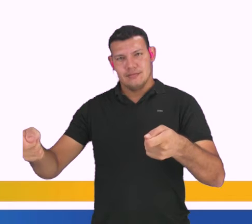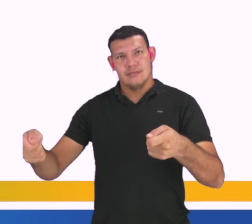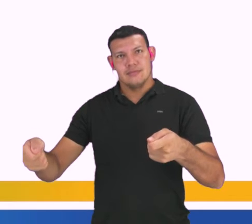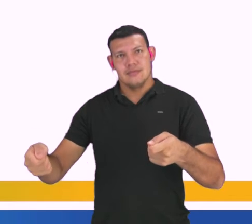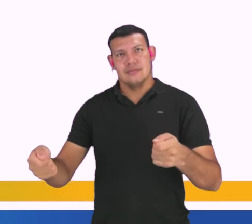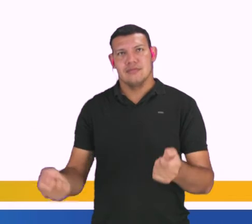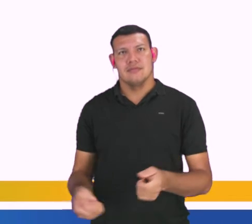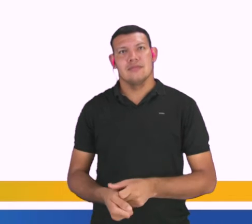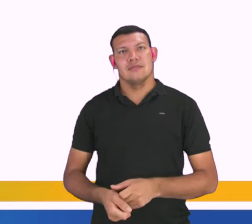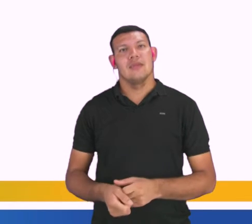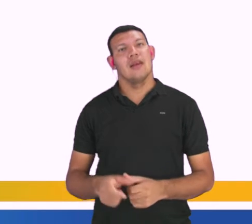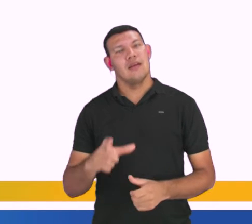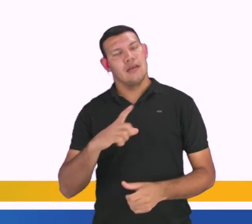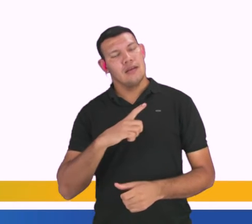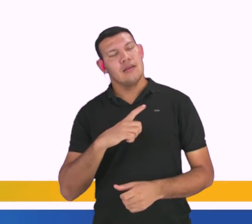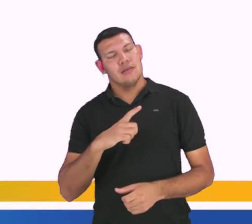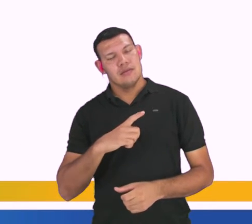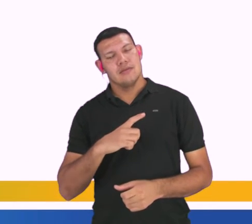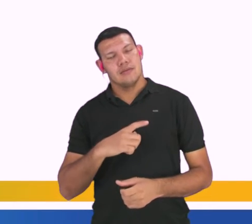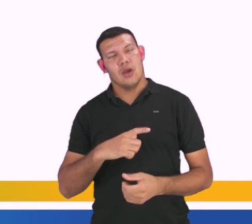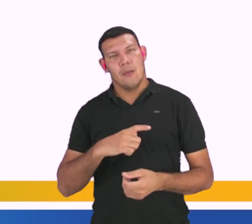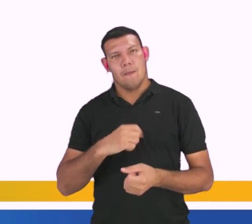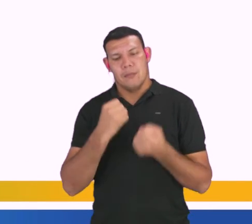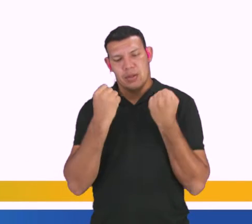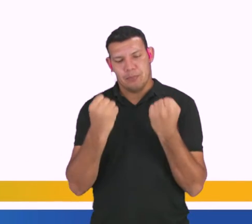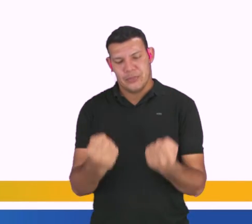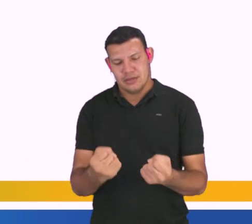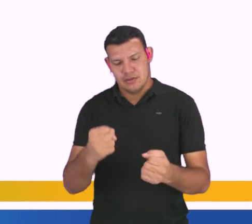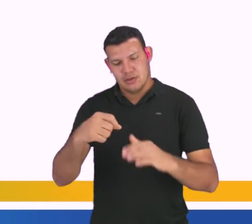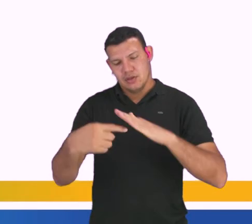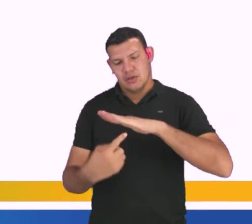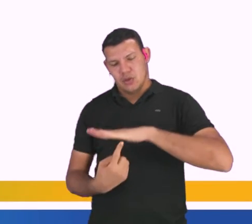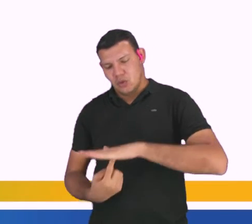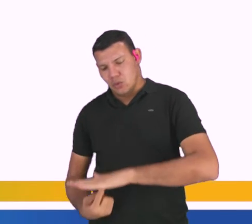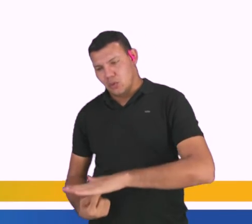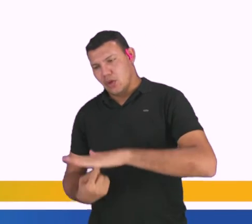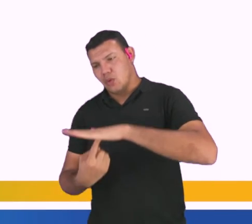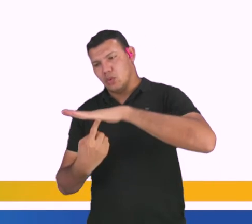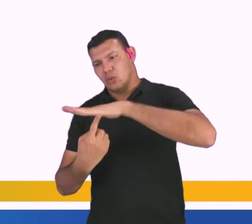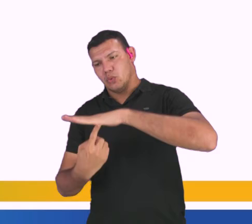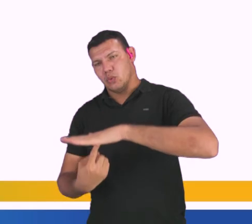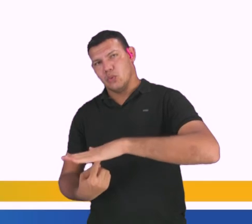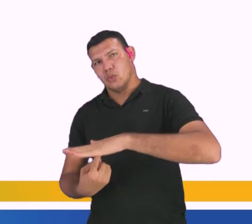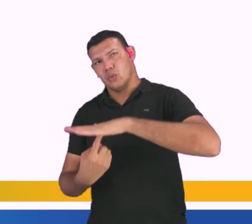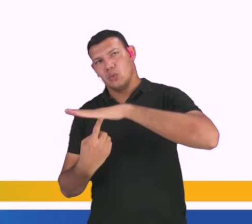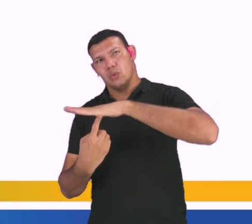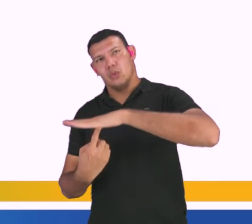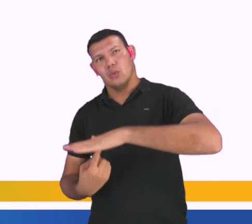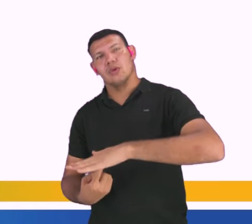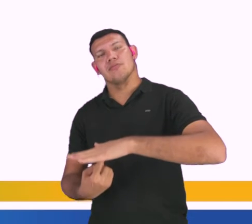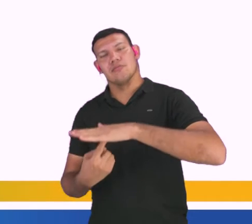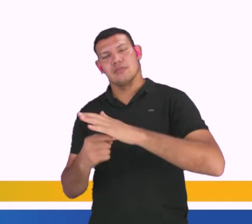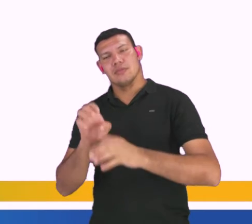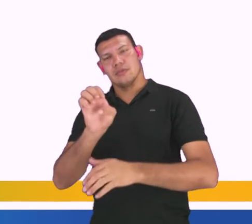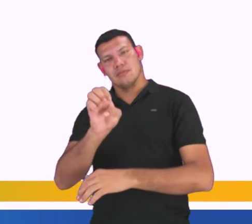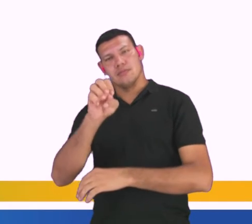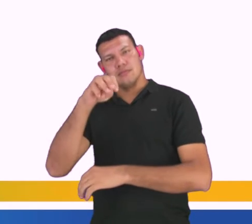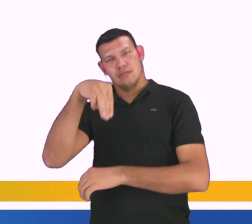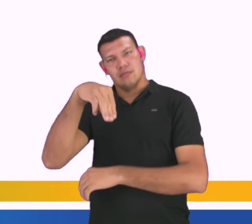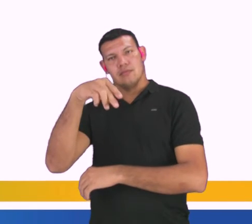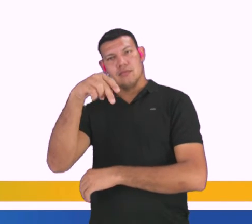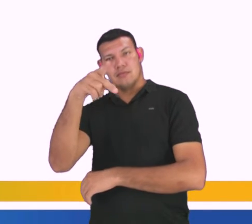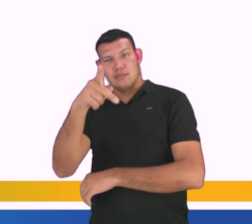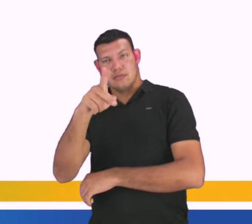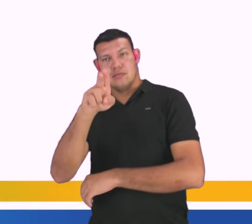capacidade de deslocar mais fluido. E como ela desloca mais fluido, o volume que saiu é maior, o que vai fazer com que ele tenha um empuxo